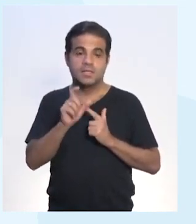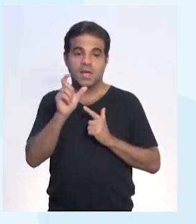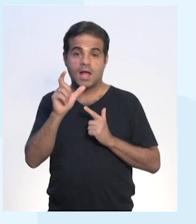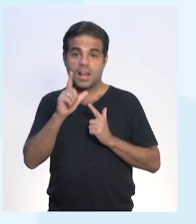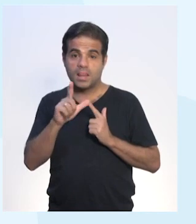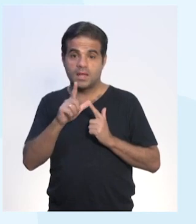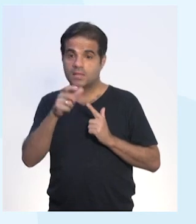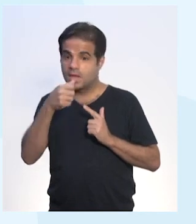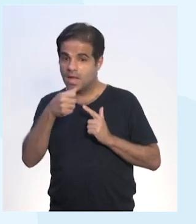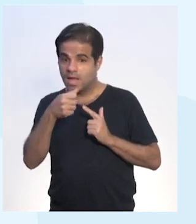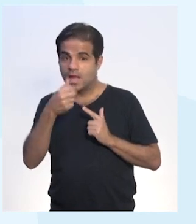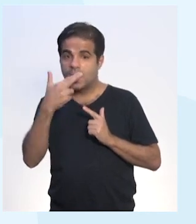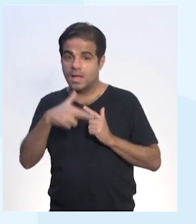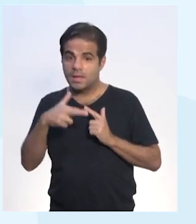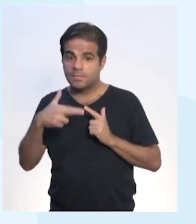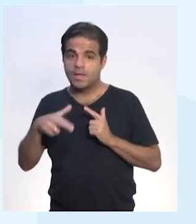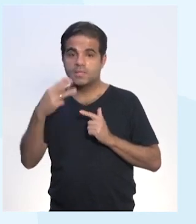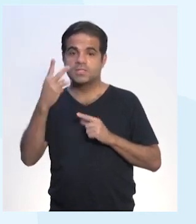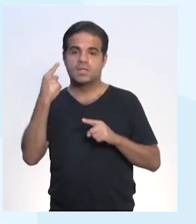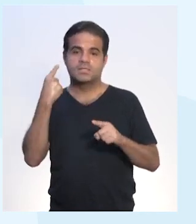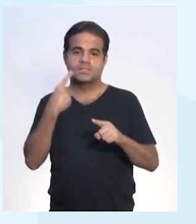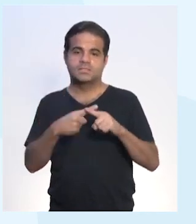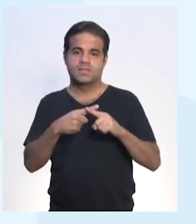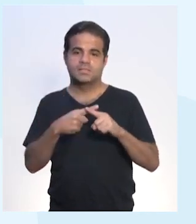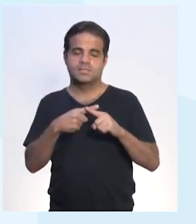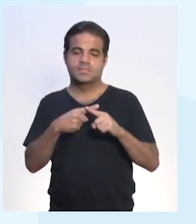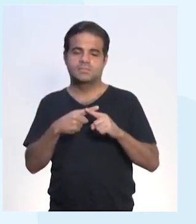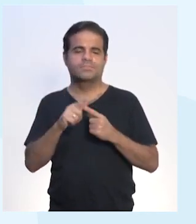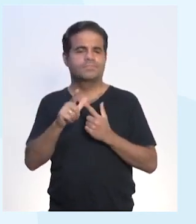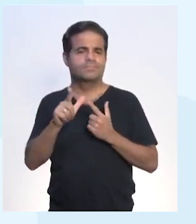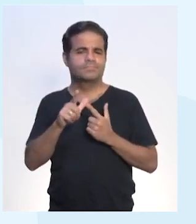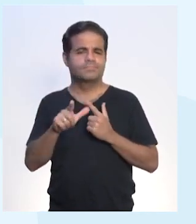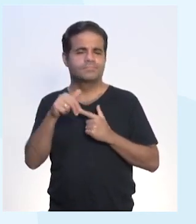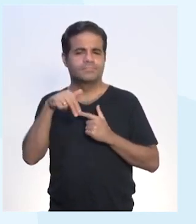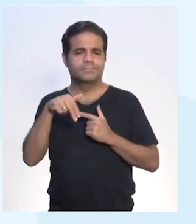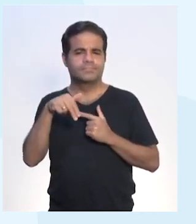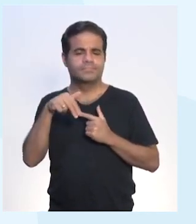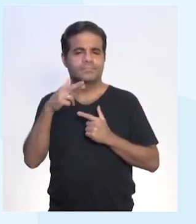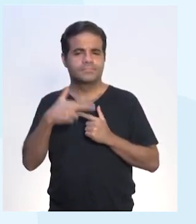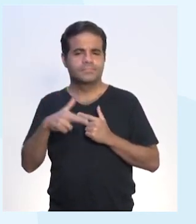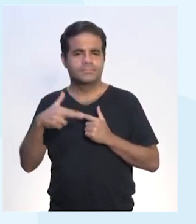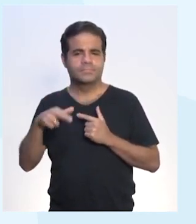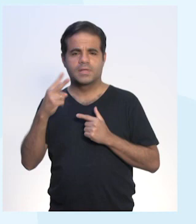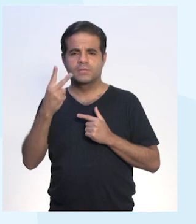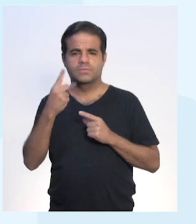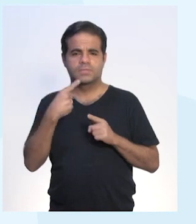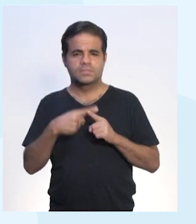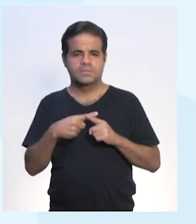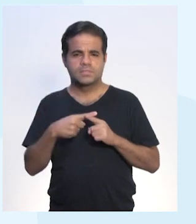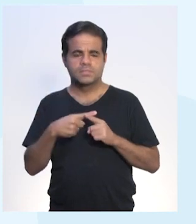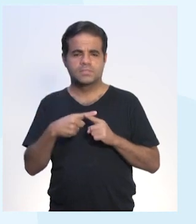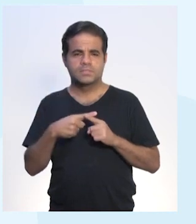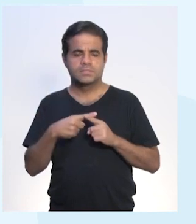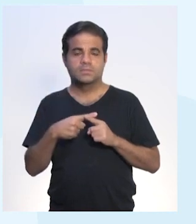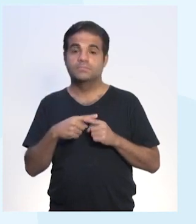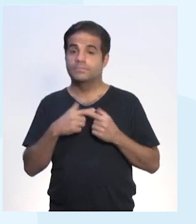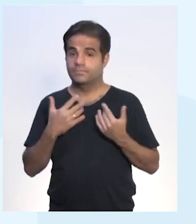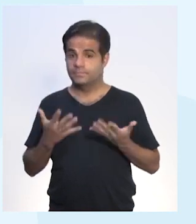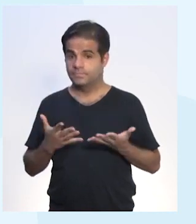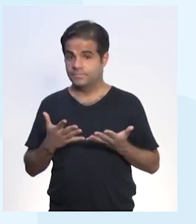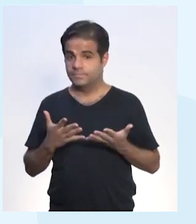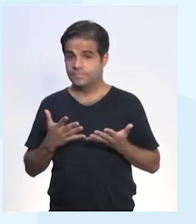A letra A repete 3 vezes. A letra N repete 2 vezes.